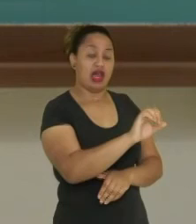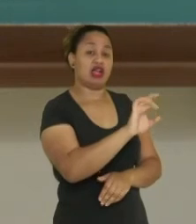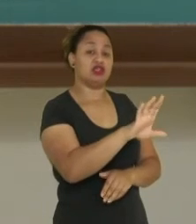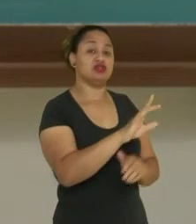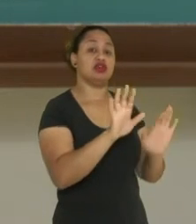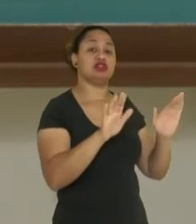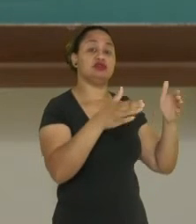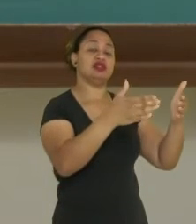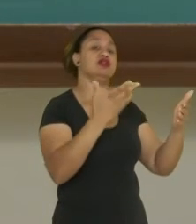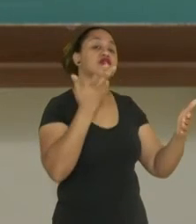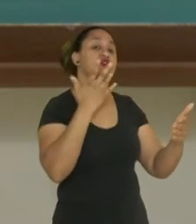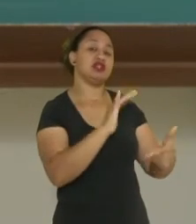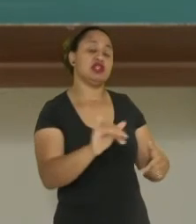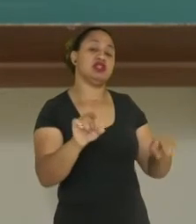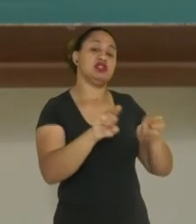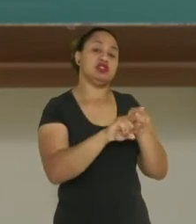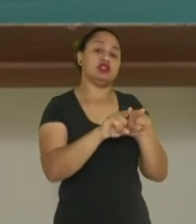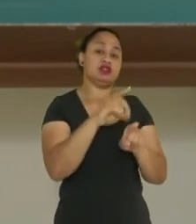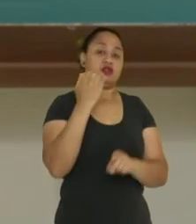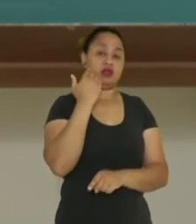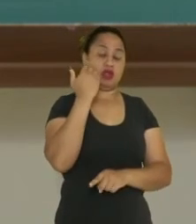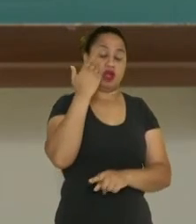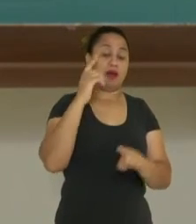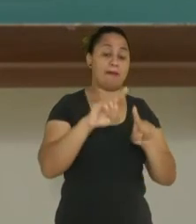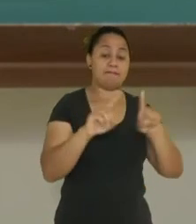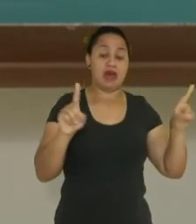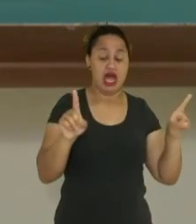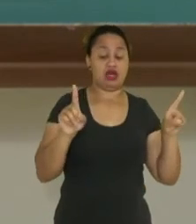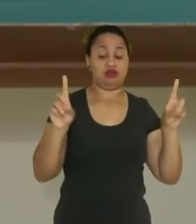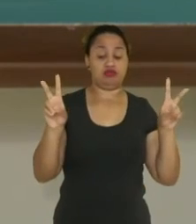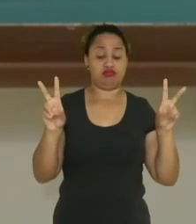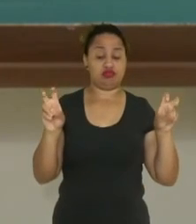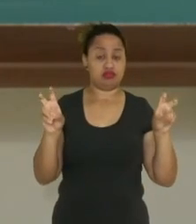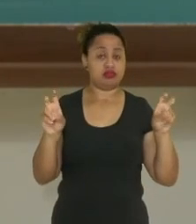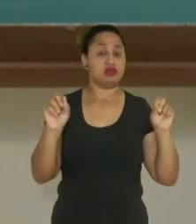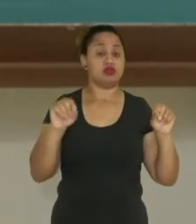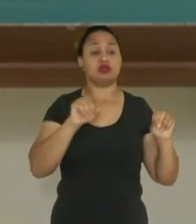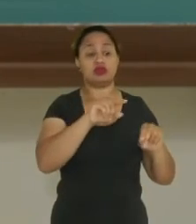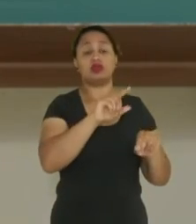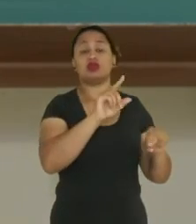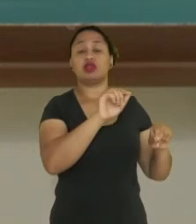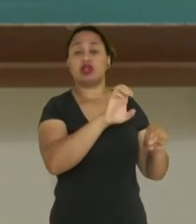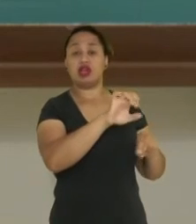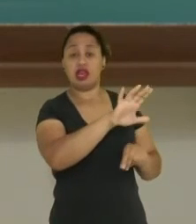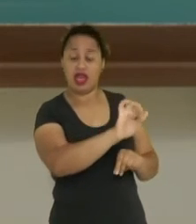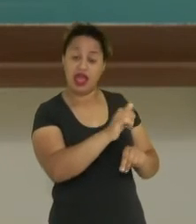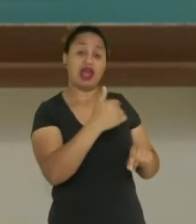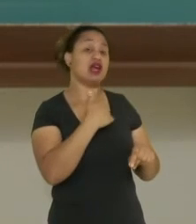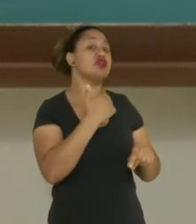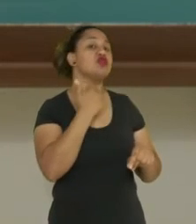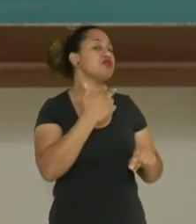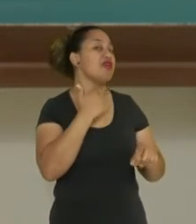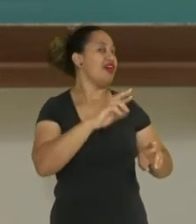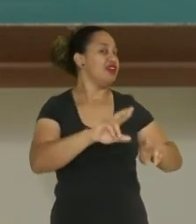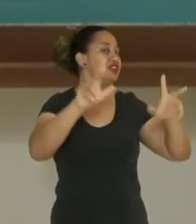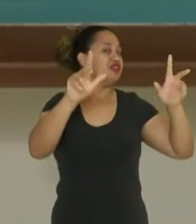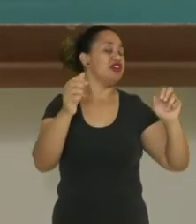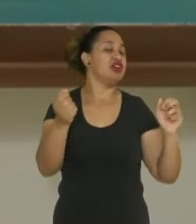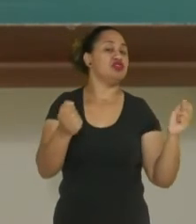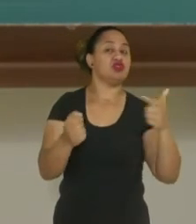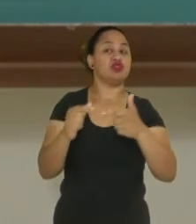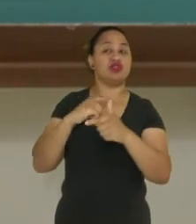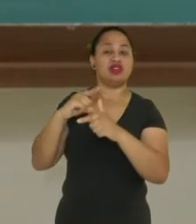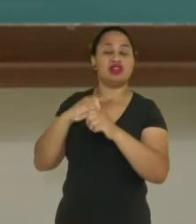e do adolescente. Mas, quanto a essa temática, o ECA ele não vai contra o que prevê o artigo 23.